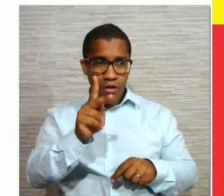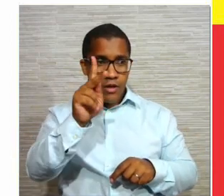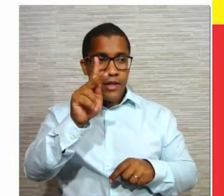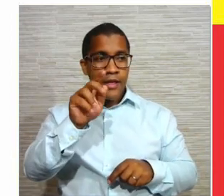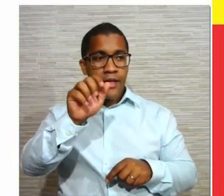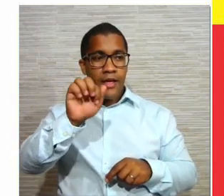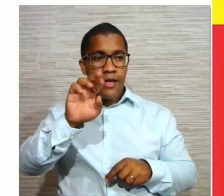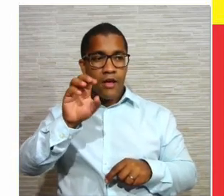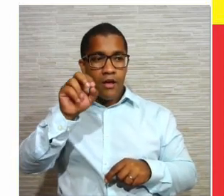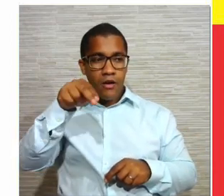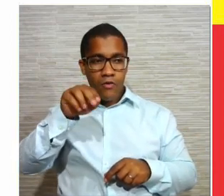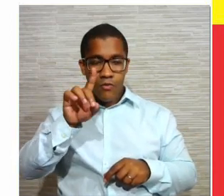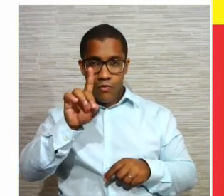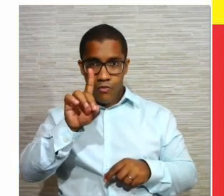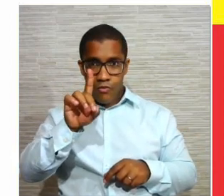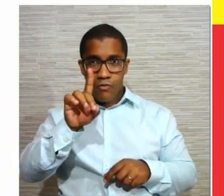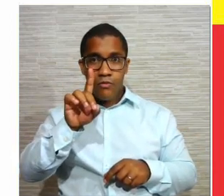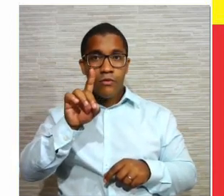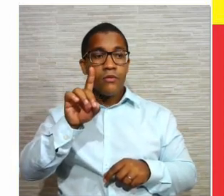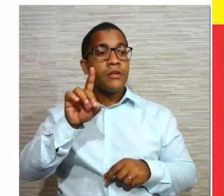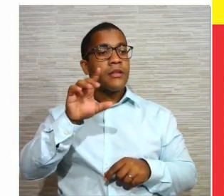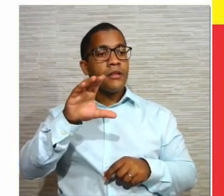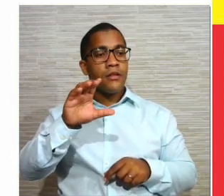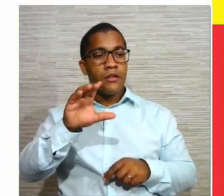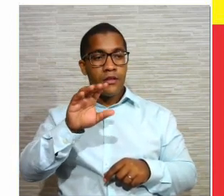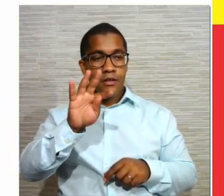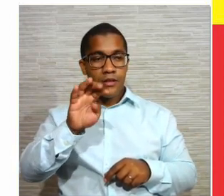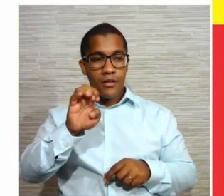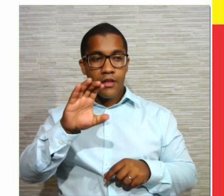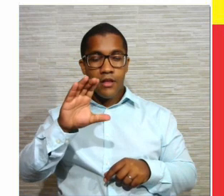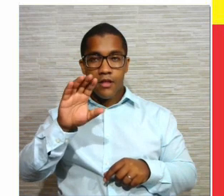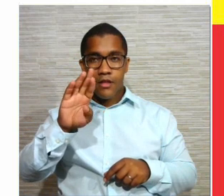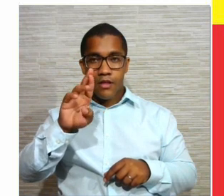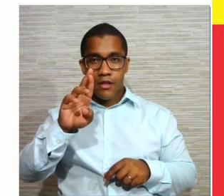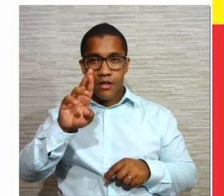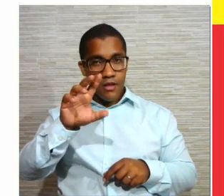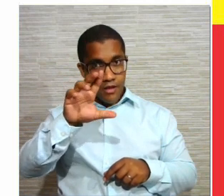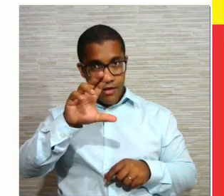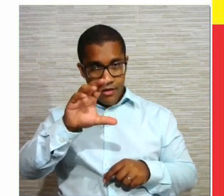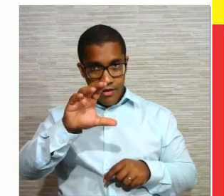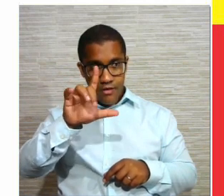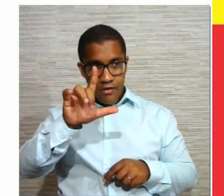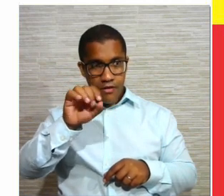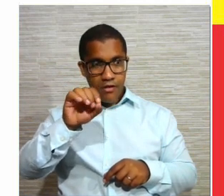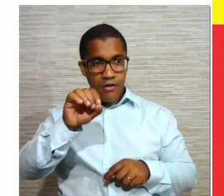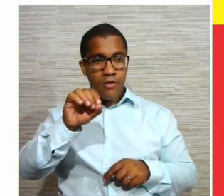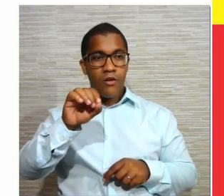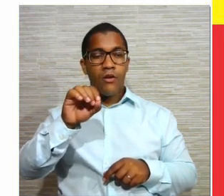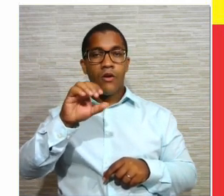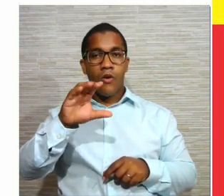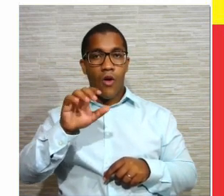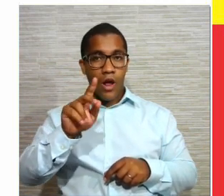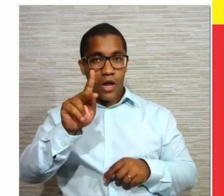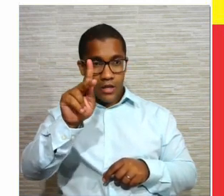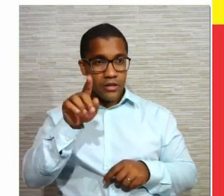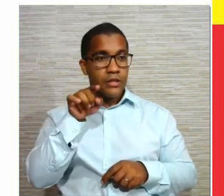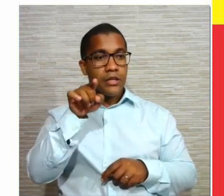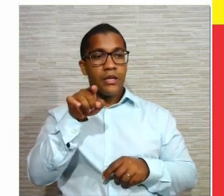Bill Haley e His Comets, que vocês estão vendo aí, né? Então, foi justamente essa música